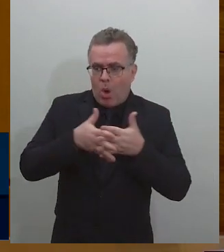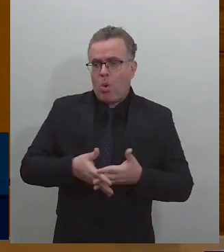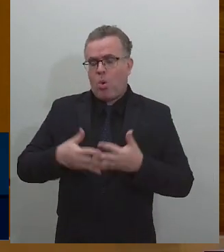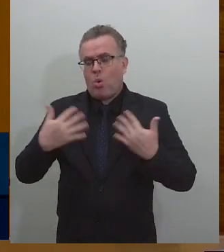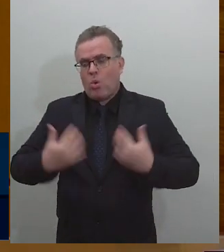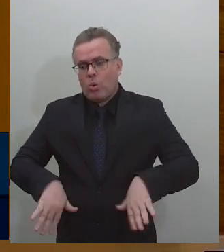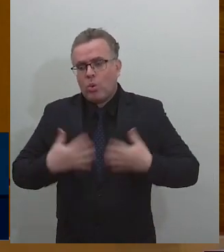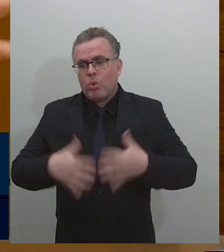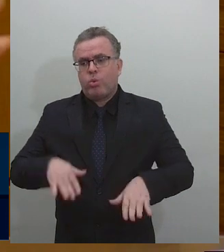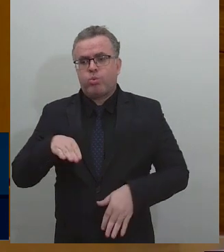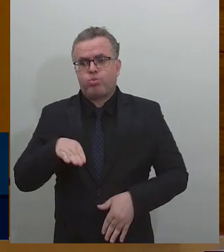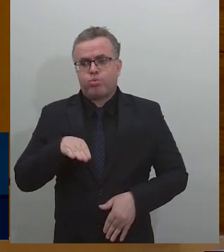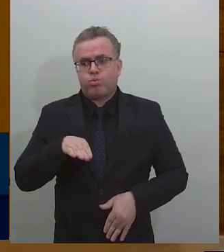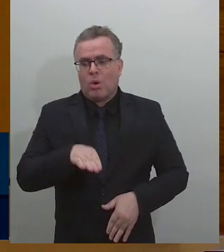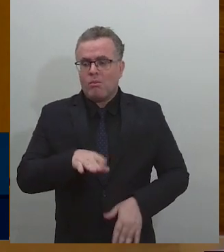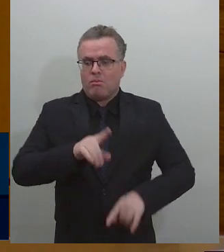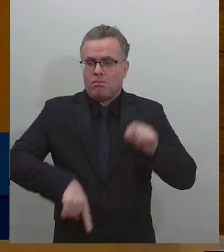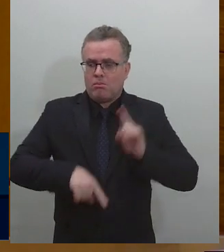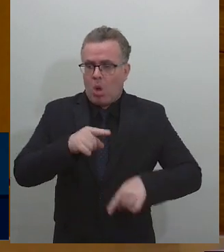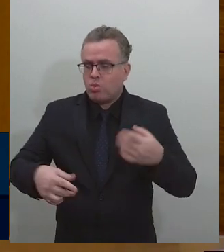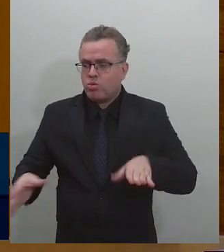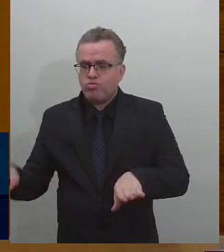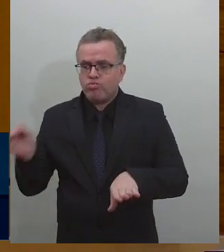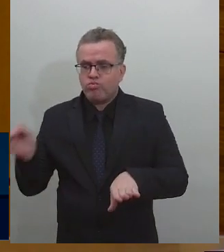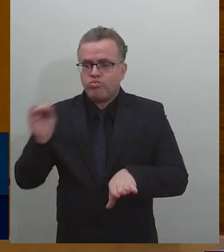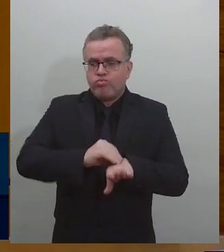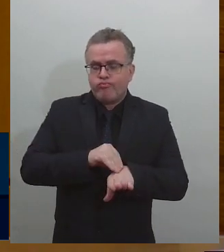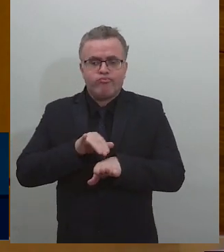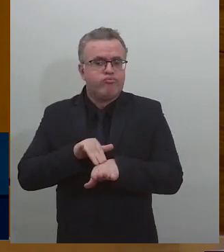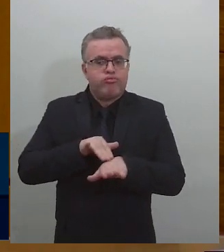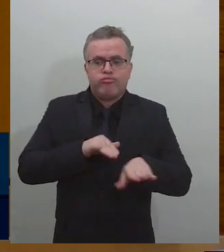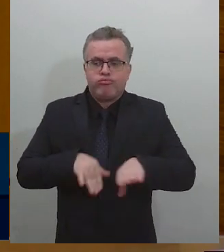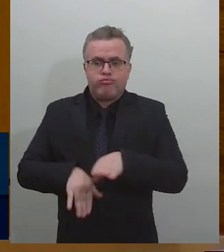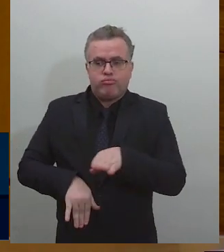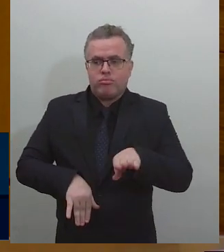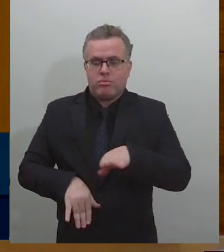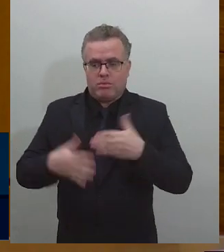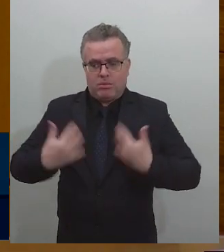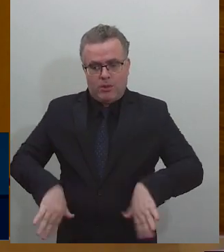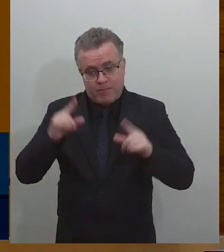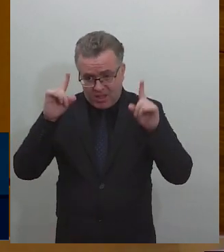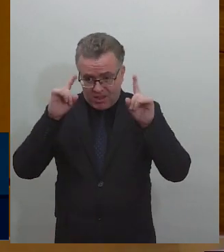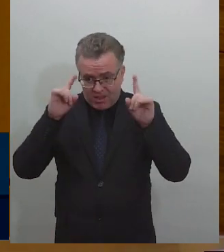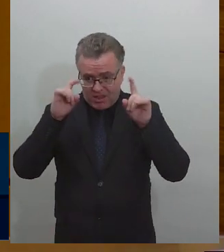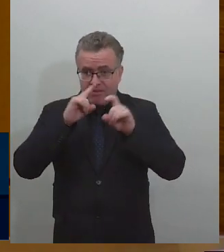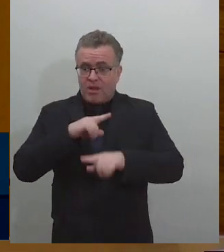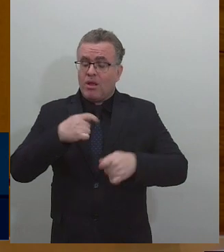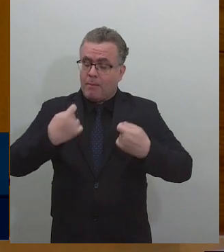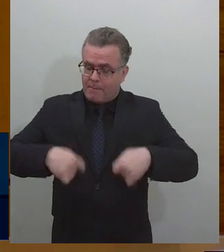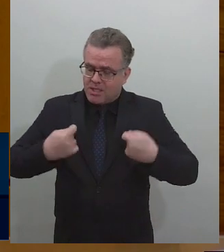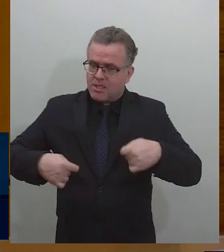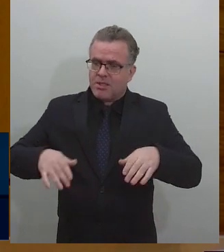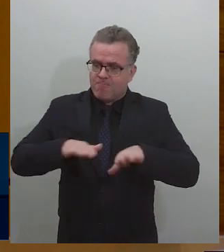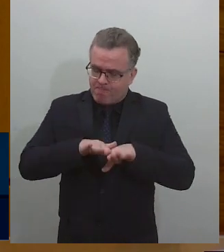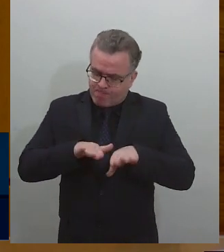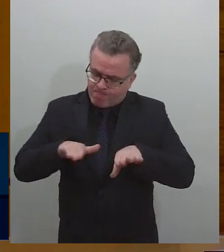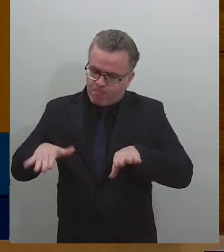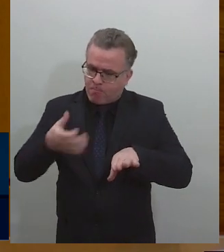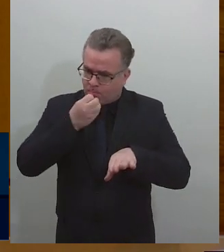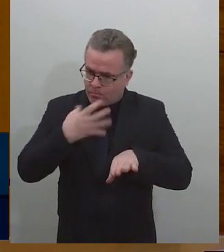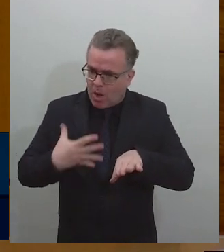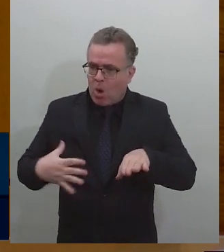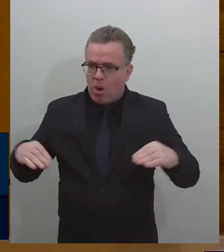estado para outra. E lógico, a gente espera que ele dê conta do recado, que ele possa avançar também nesse cenário. E lógico, nós